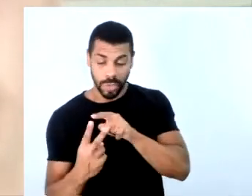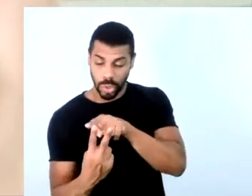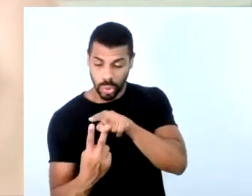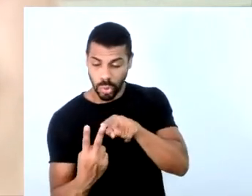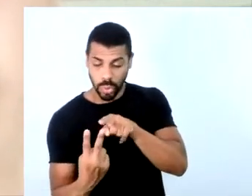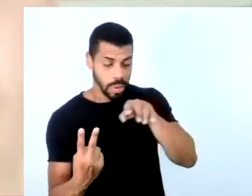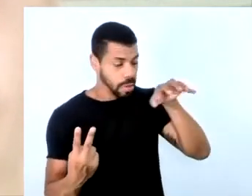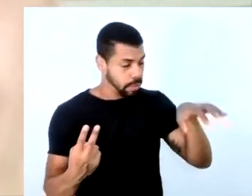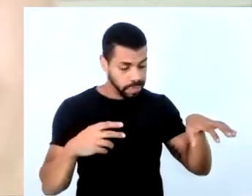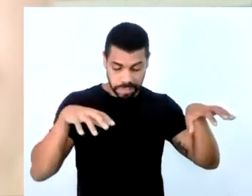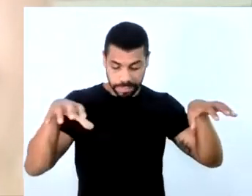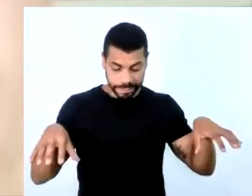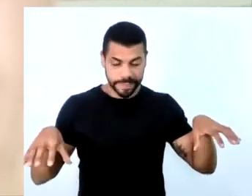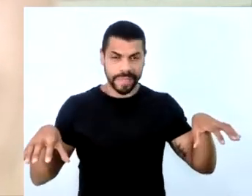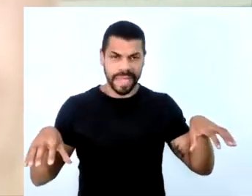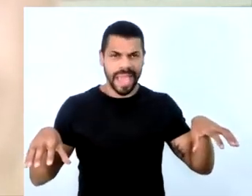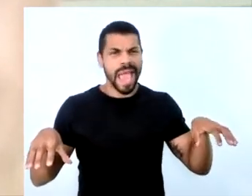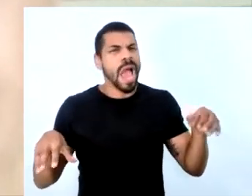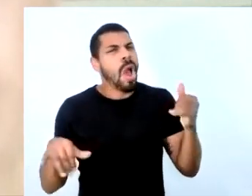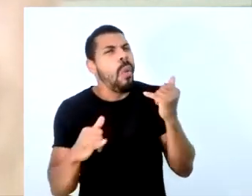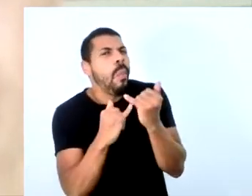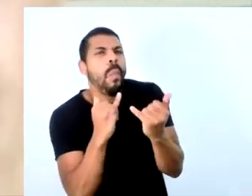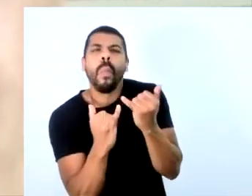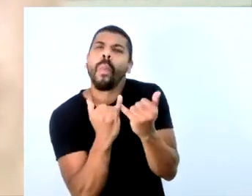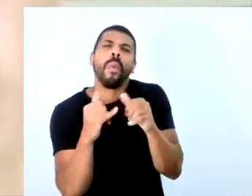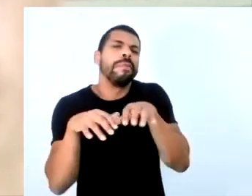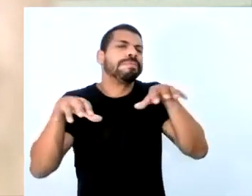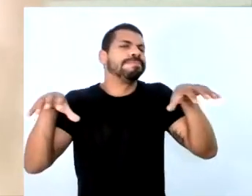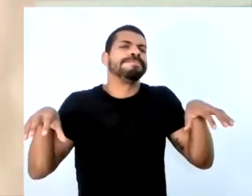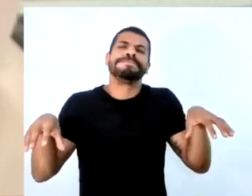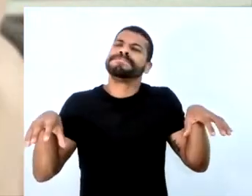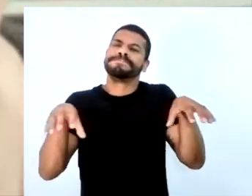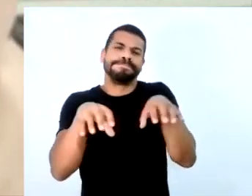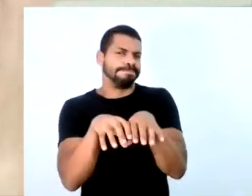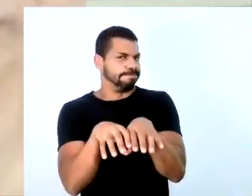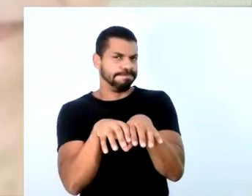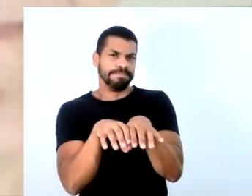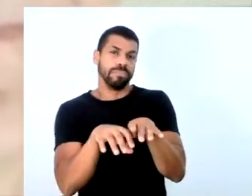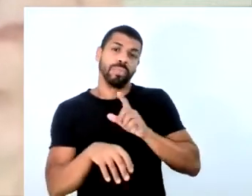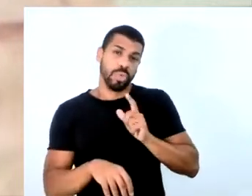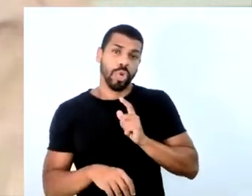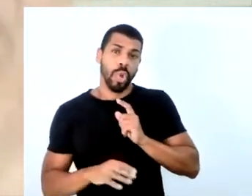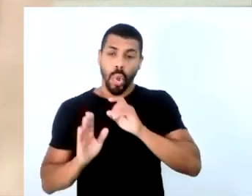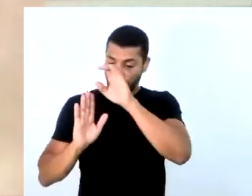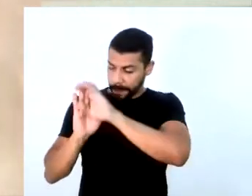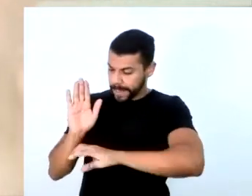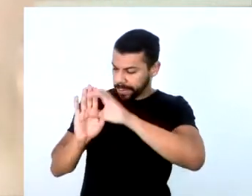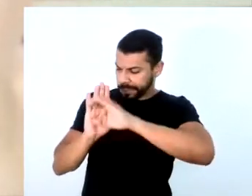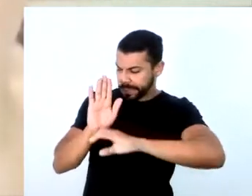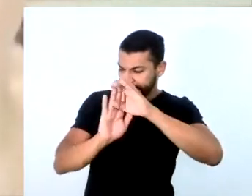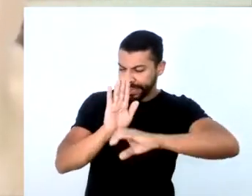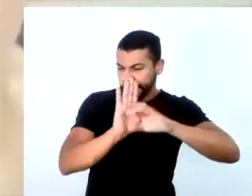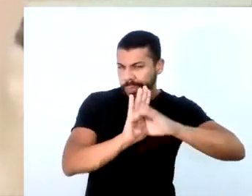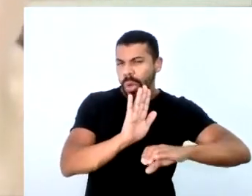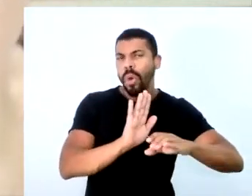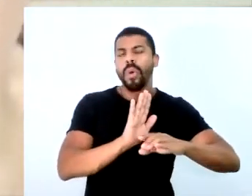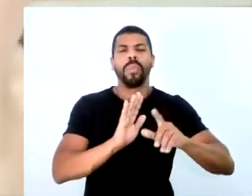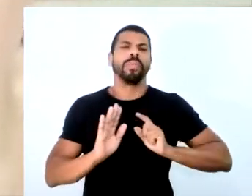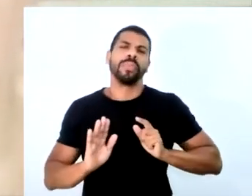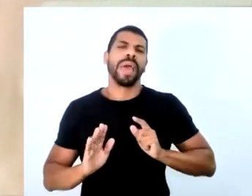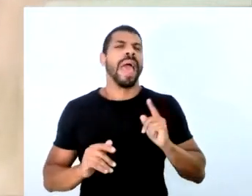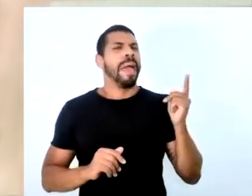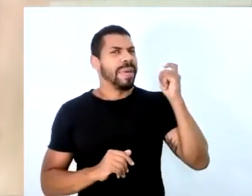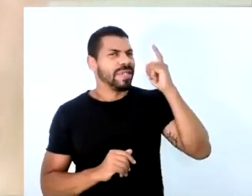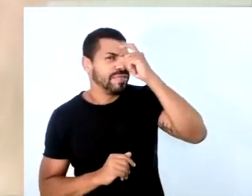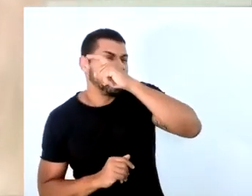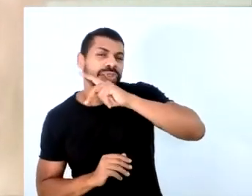o mesmo. Assim. O que acontece é que quando você tem os 7 episódios montados, no caso das séries que eu montei, assim, a maioria delas eu